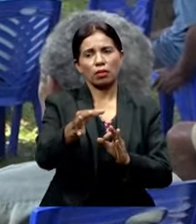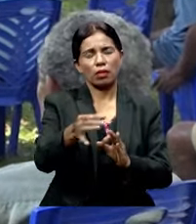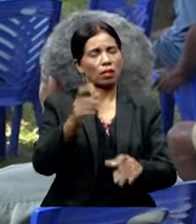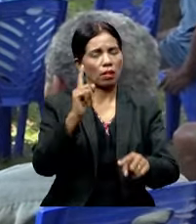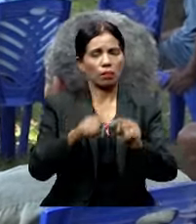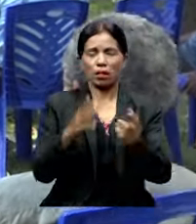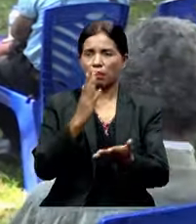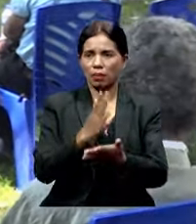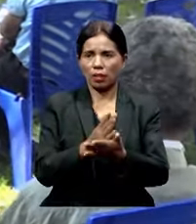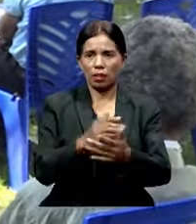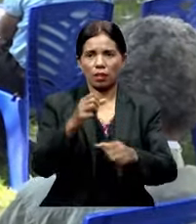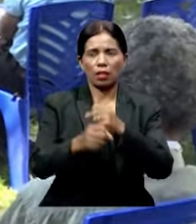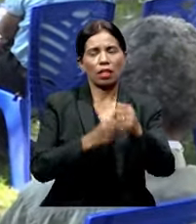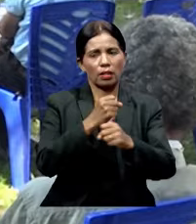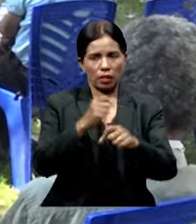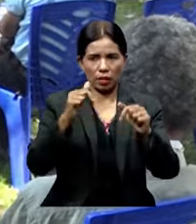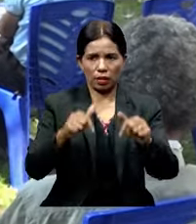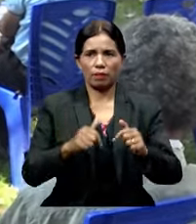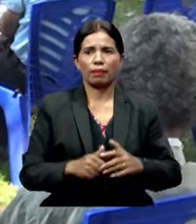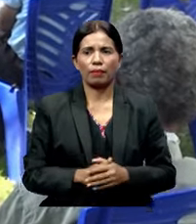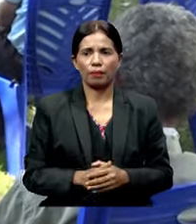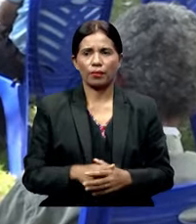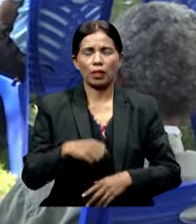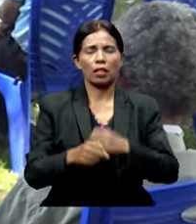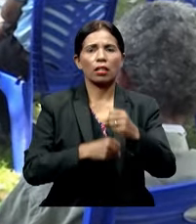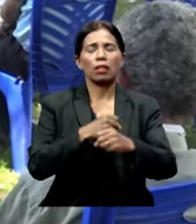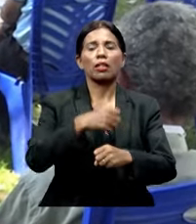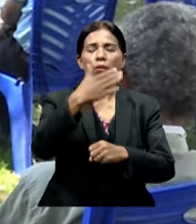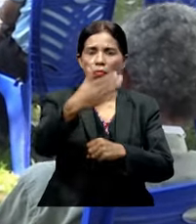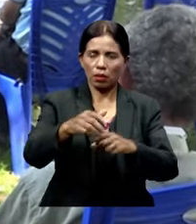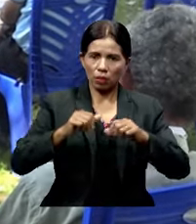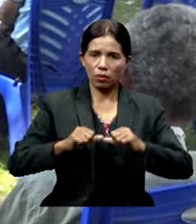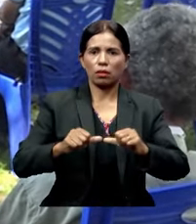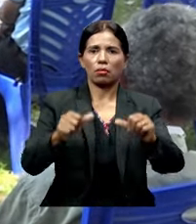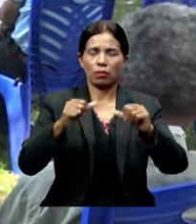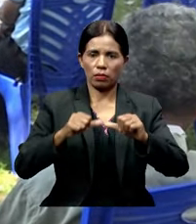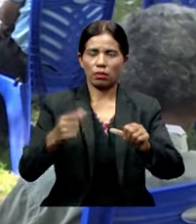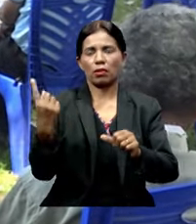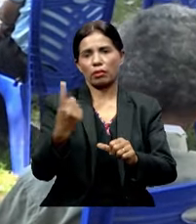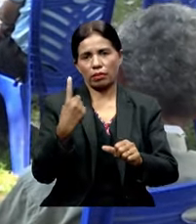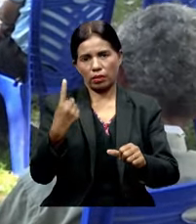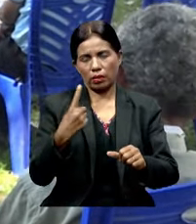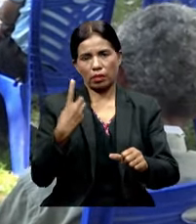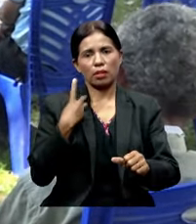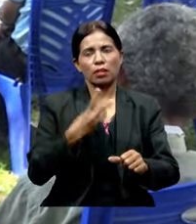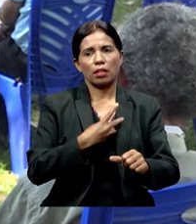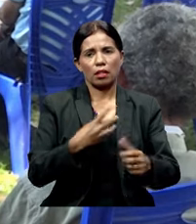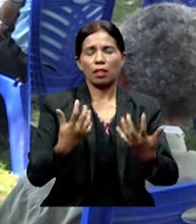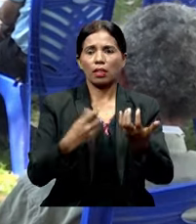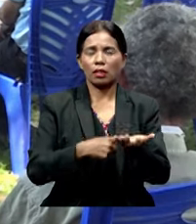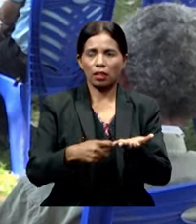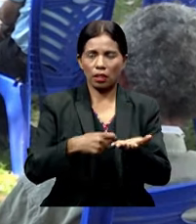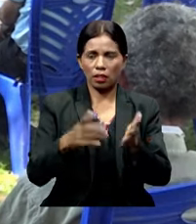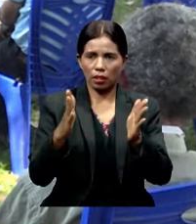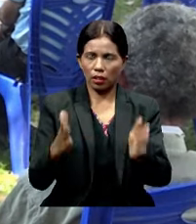vela para e tinang dene tinang oin mai pela kontuna na faten nebe itania técnico também mas técnico também